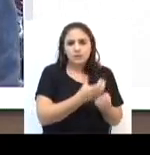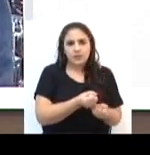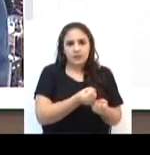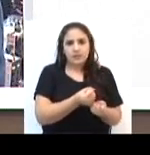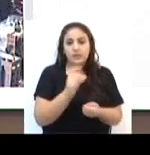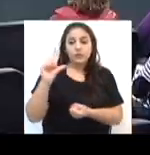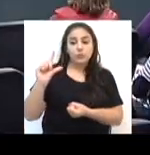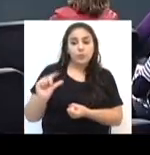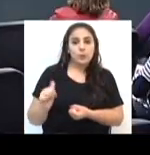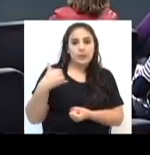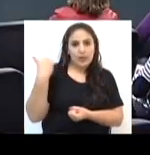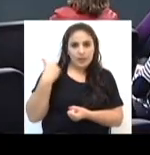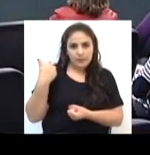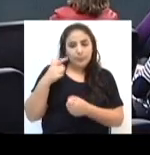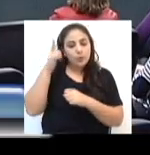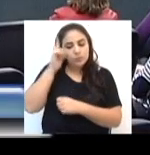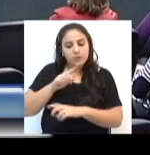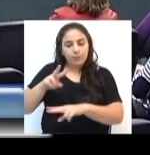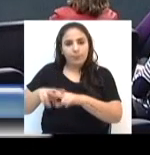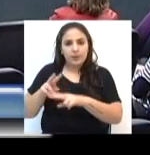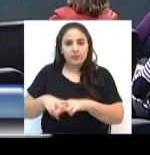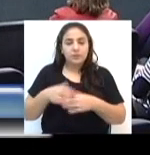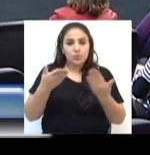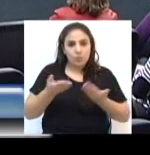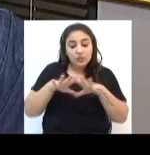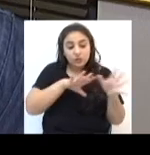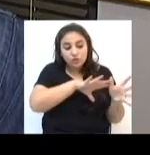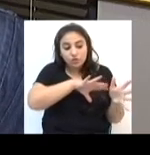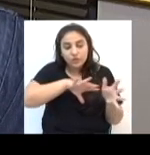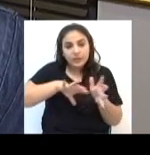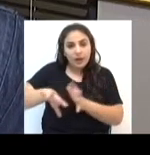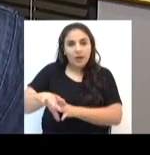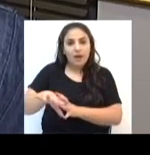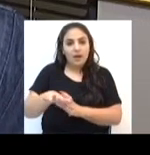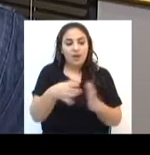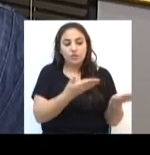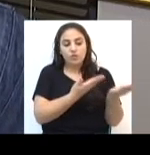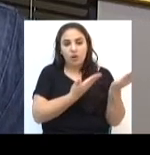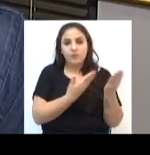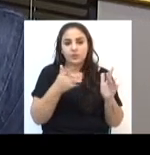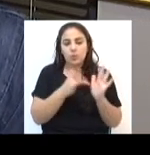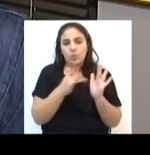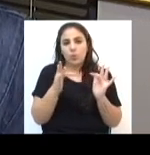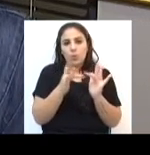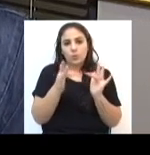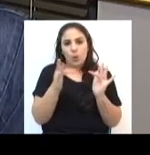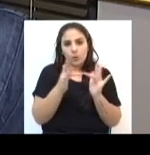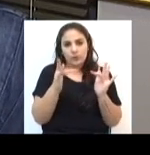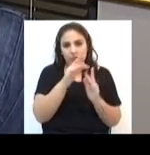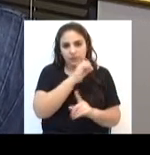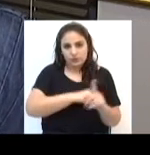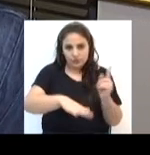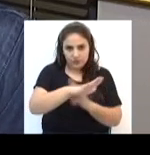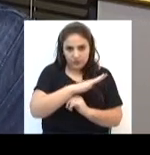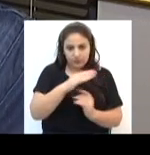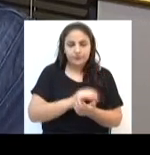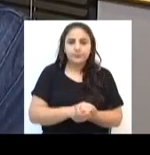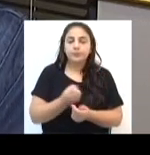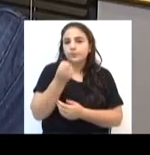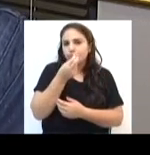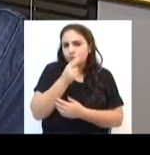a oportunidade de fazer isso com mais de umas centenas de meninos, né? E hoje são empresários em Passo Fundo. A grande maioria. A outra